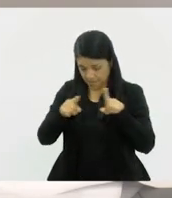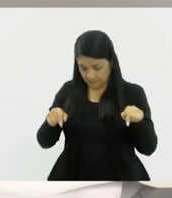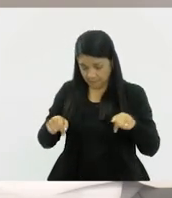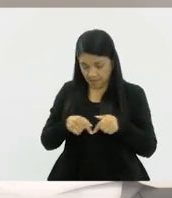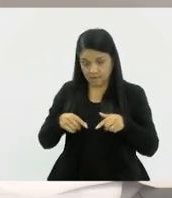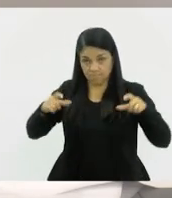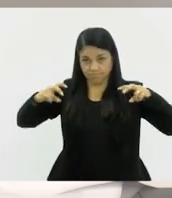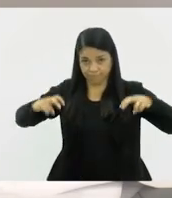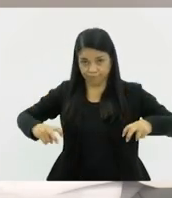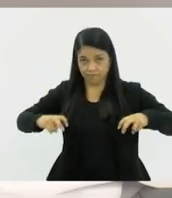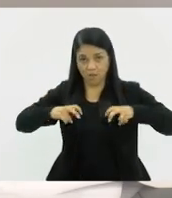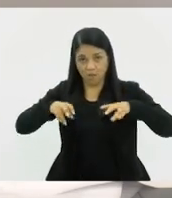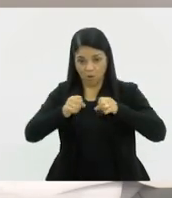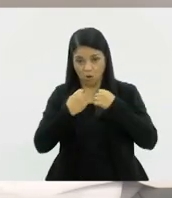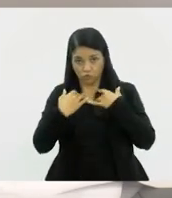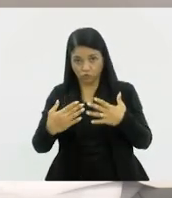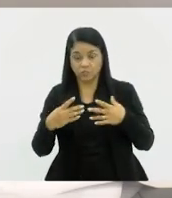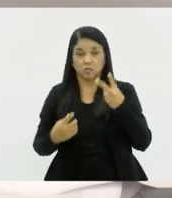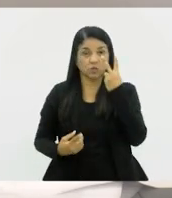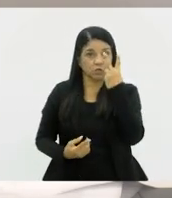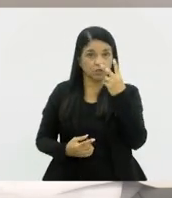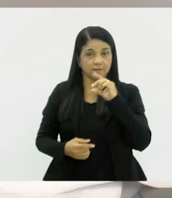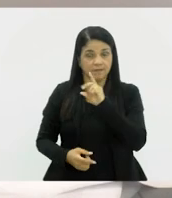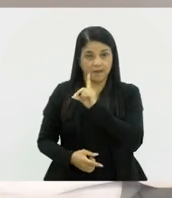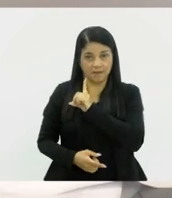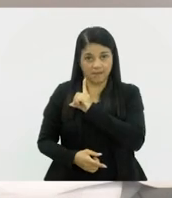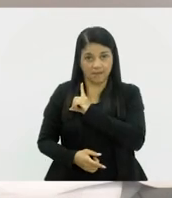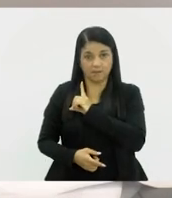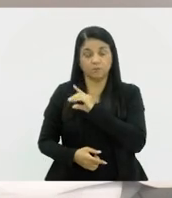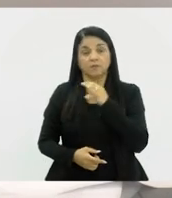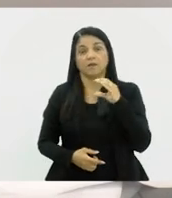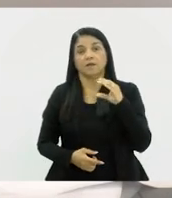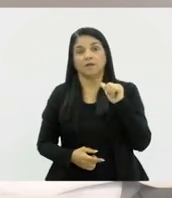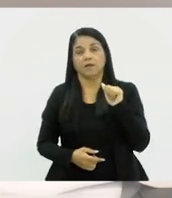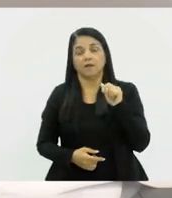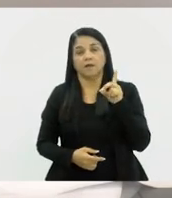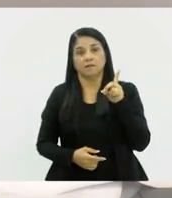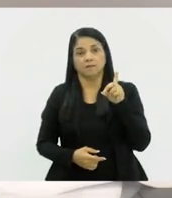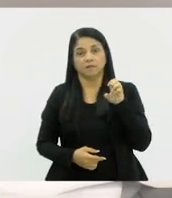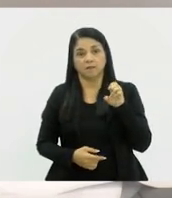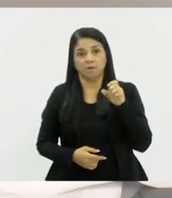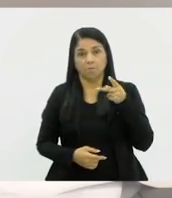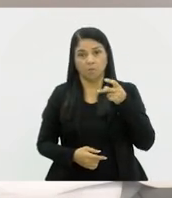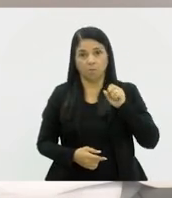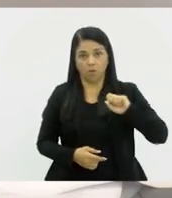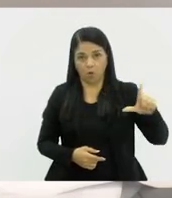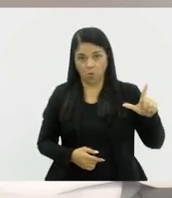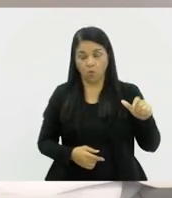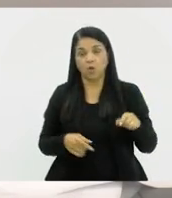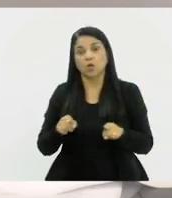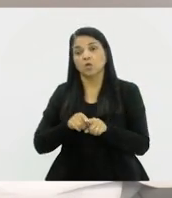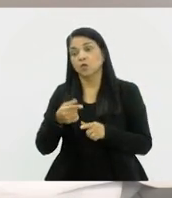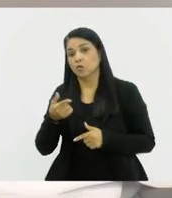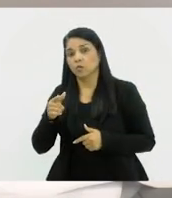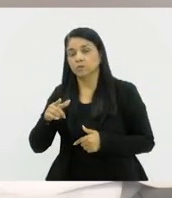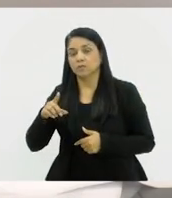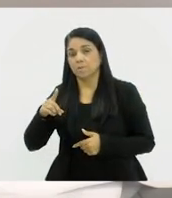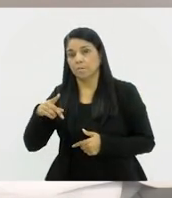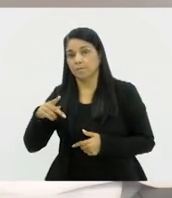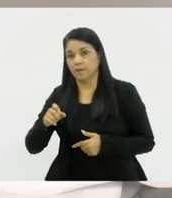Polícia Civil um da da da cadep da Academia de polícia e outro da perícia